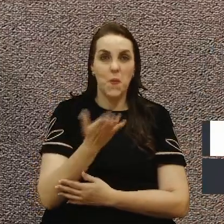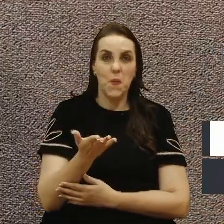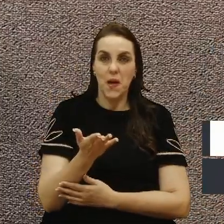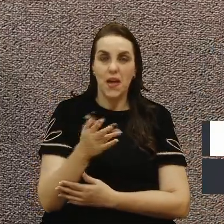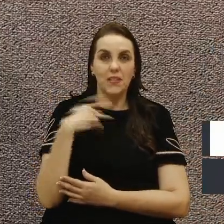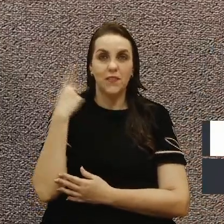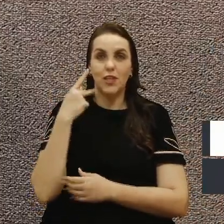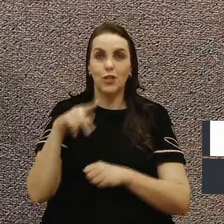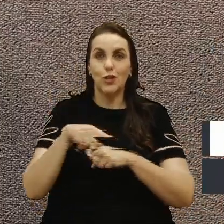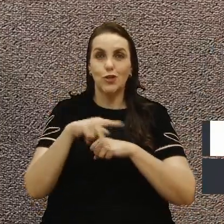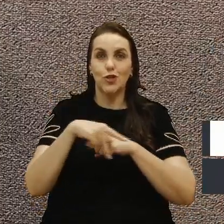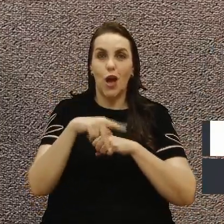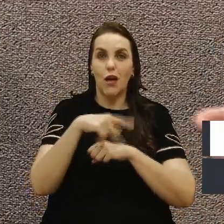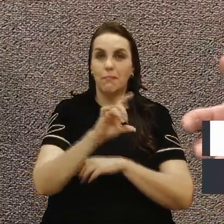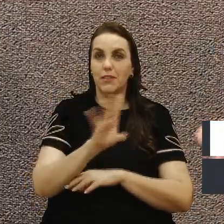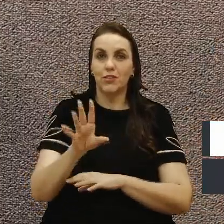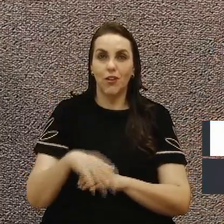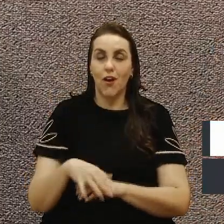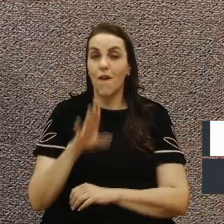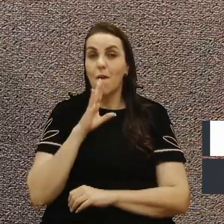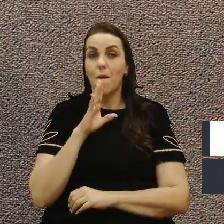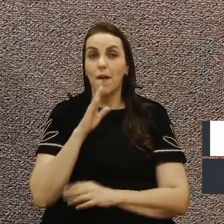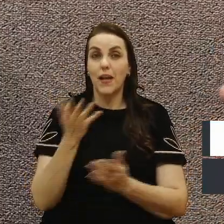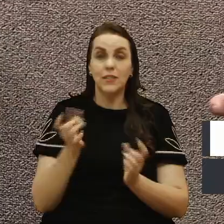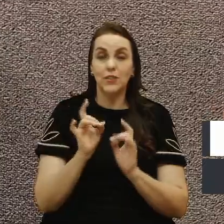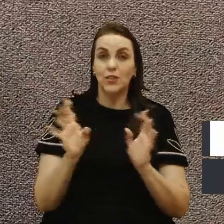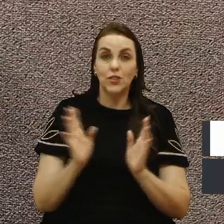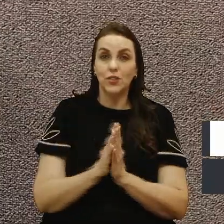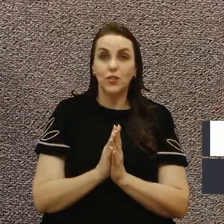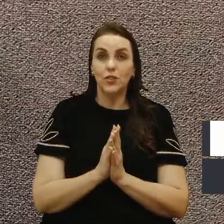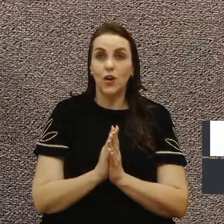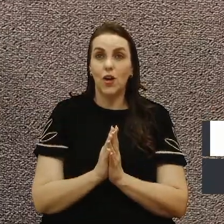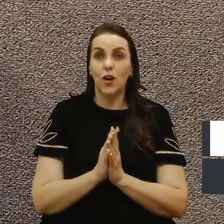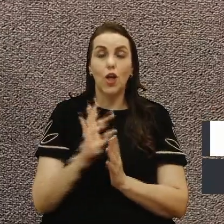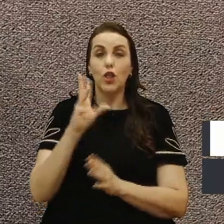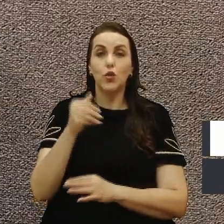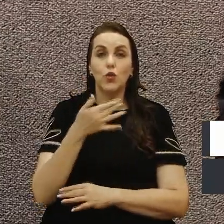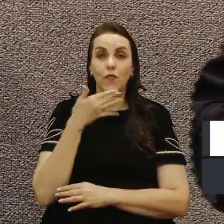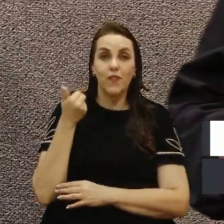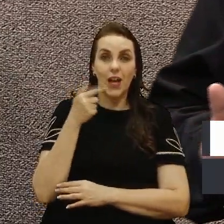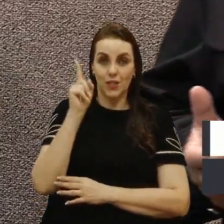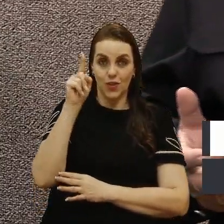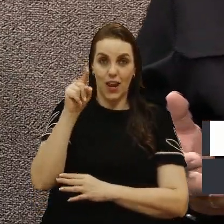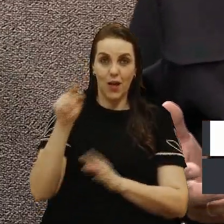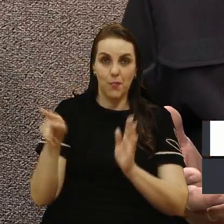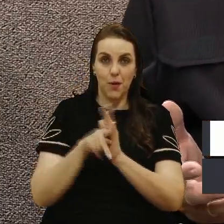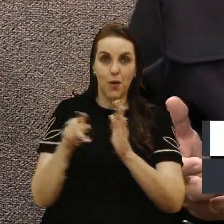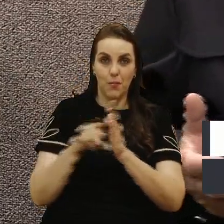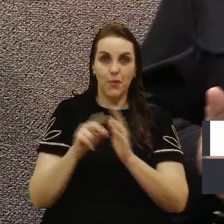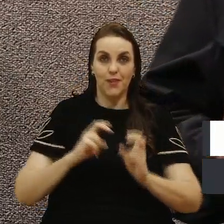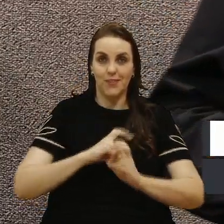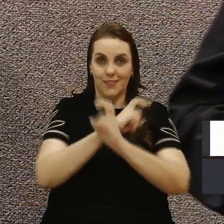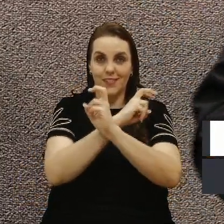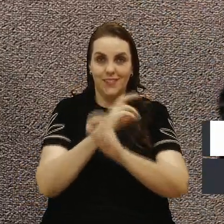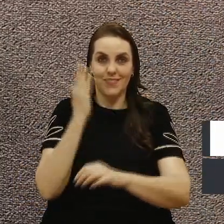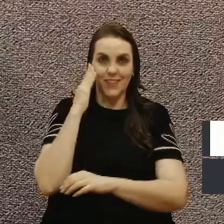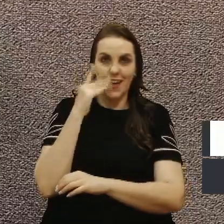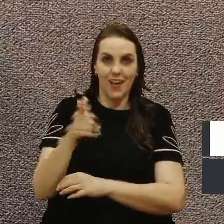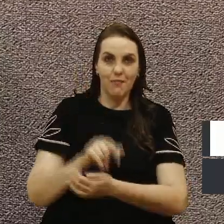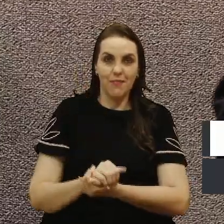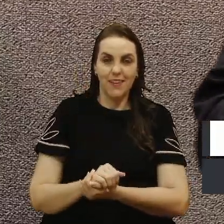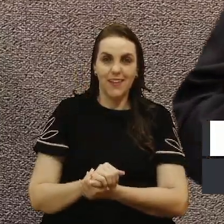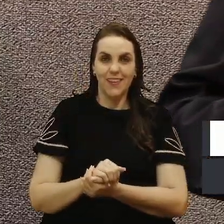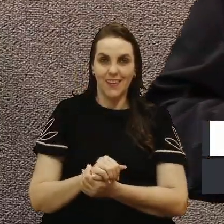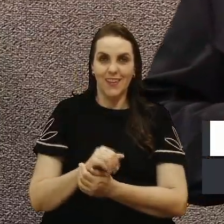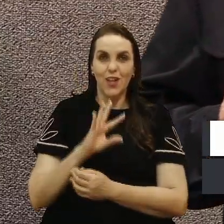aqui, que conhece muito. Sabe aquele Tudo Fácil no shopping? Colega, sabe